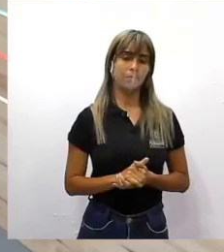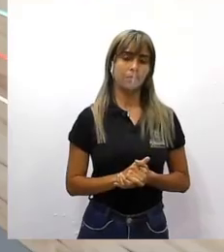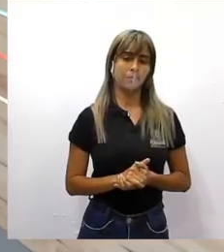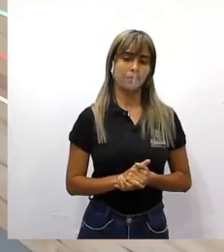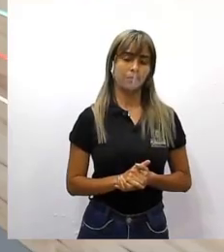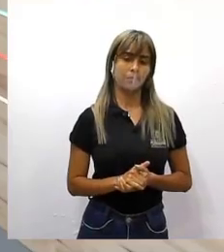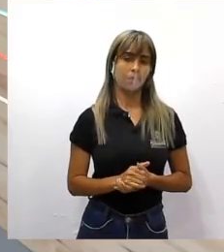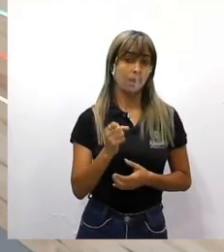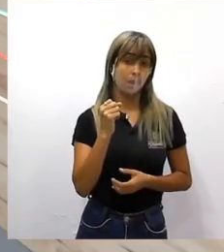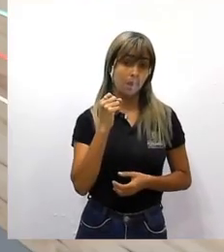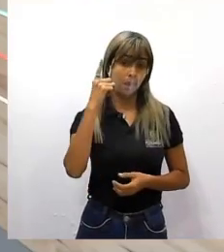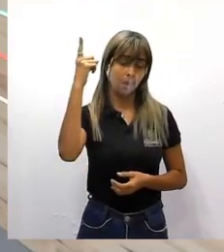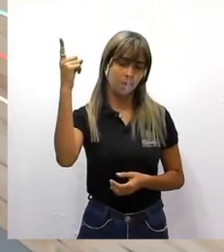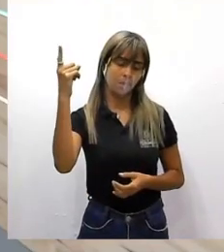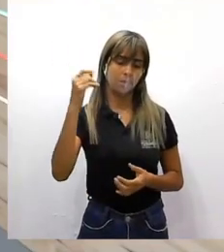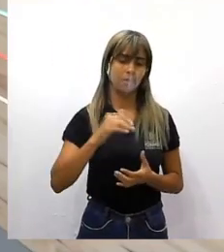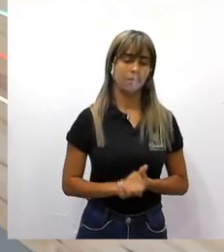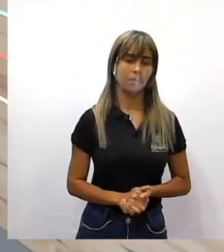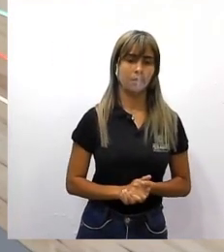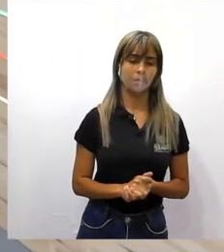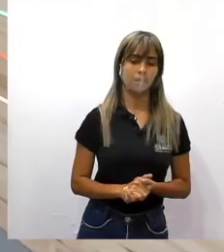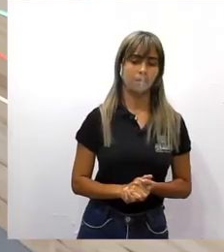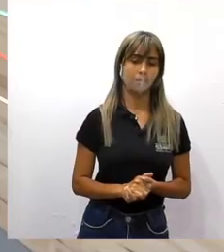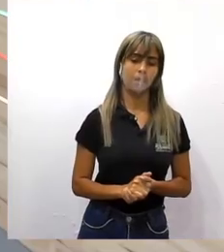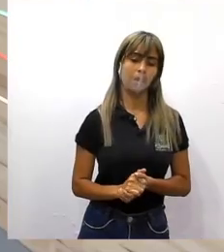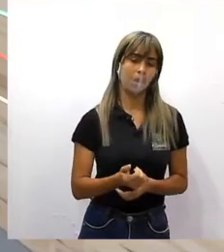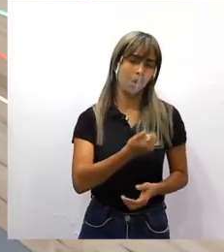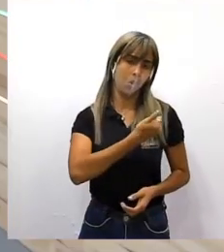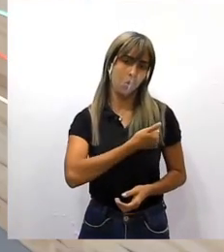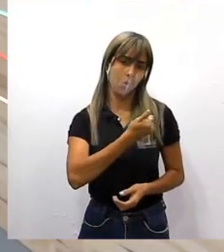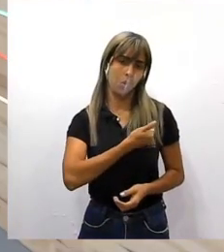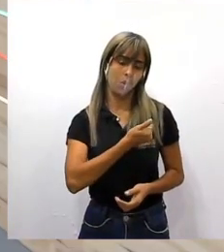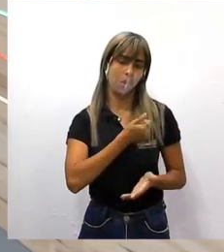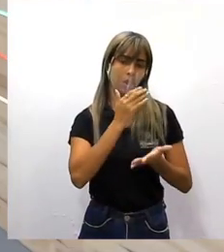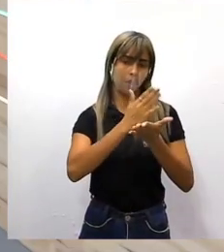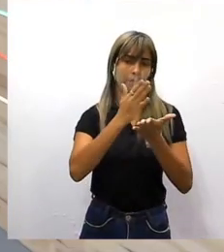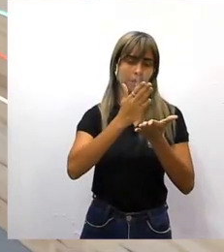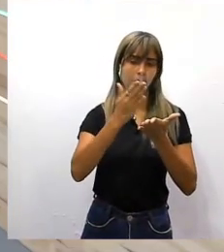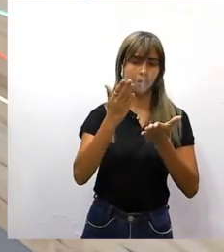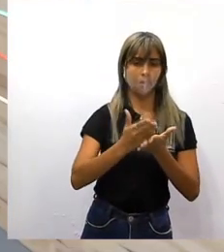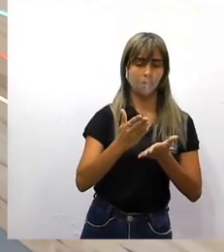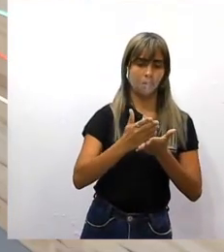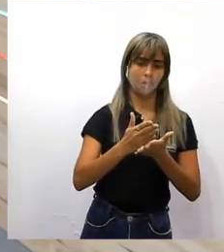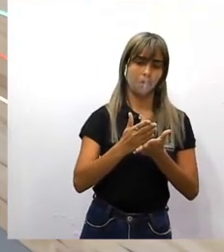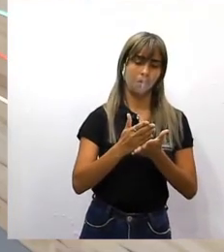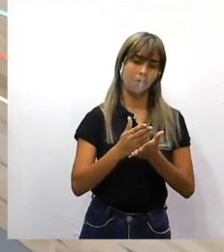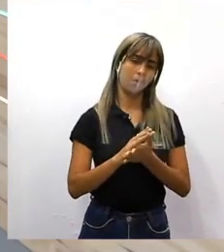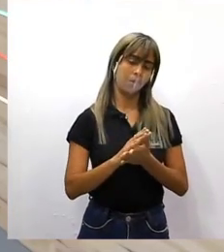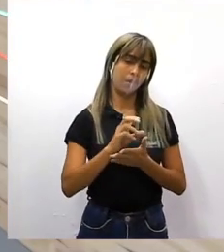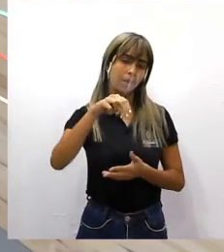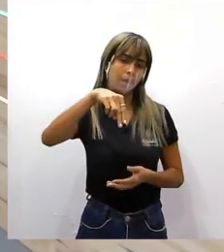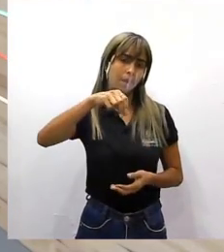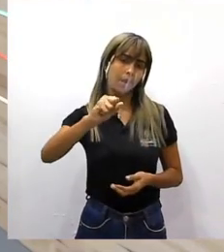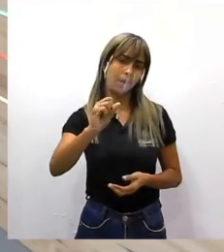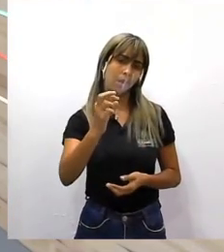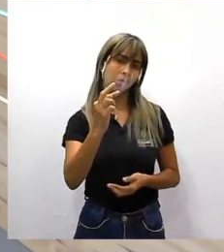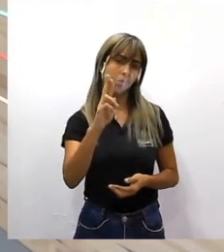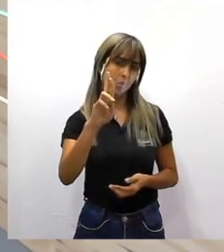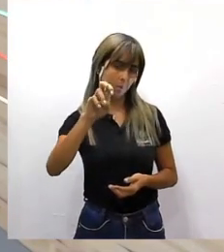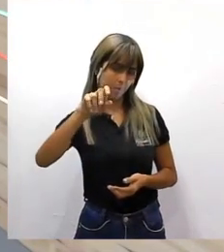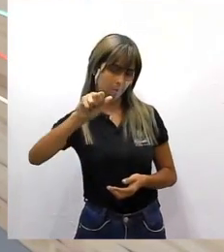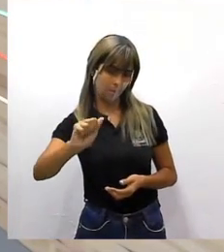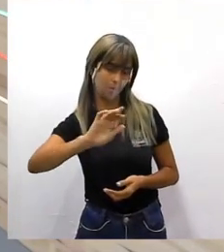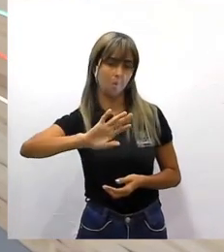nessa ideia de número decimais dividido por um número, nesse caso, natural inteiro, que também é um número